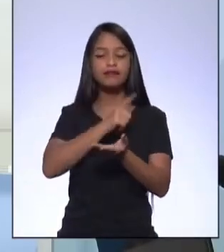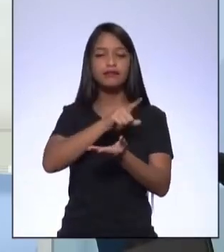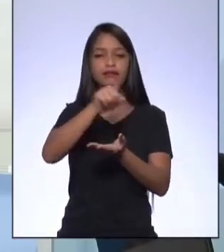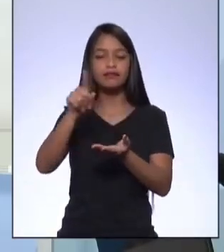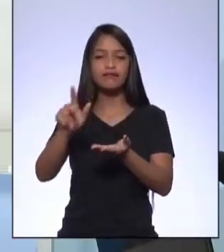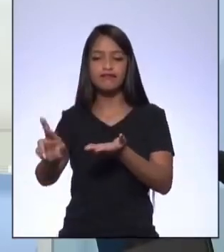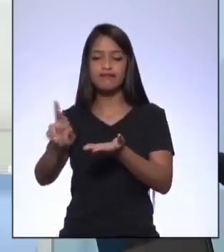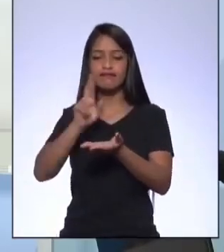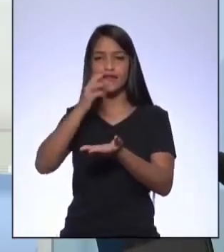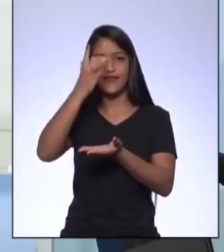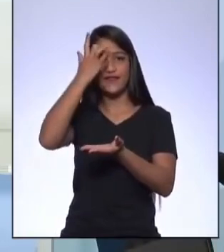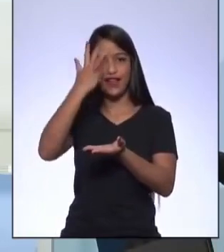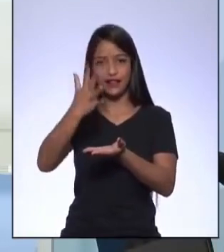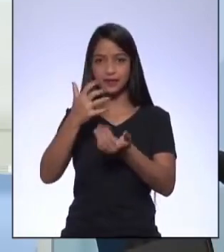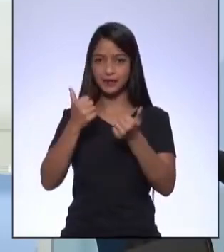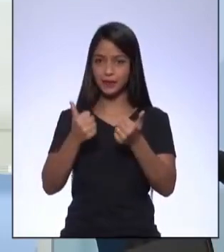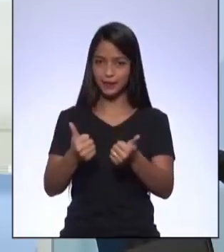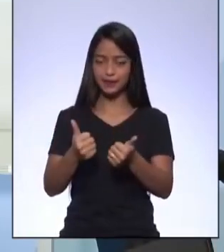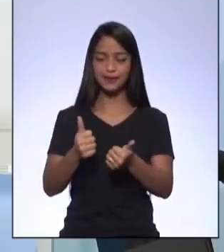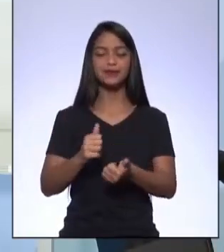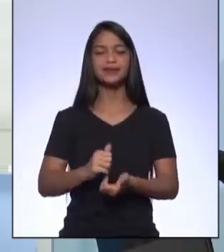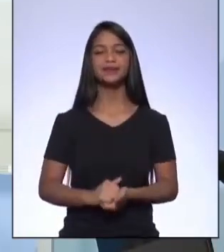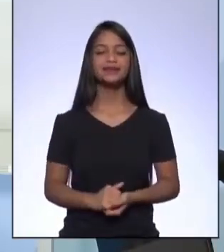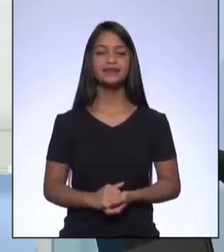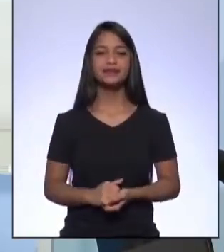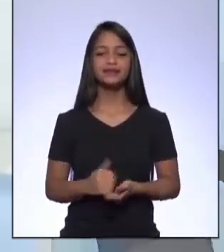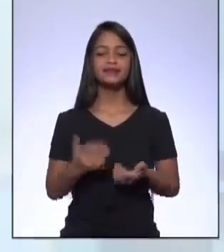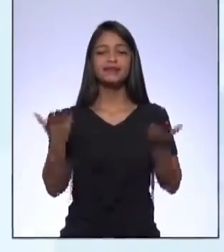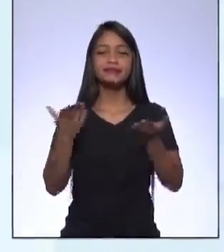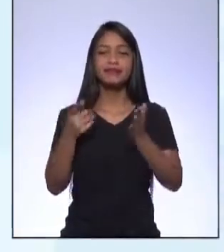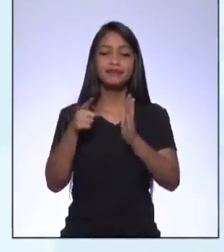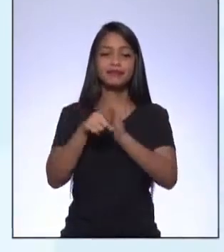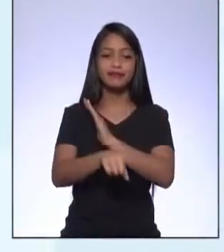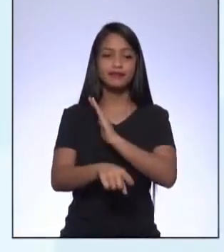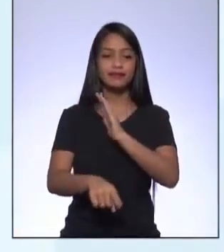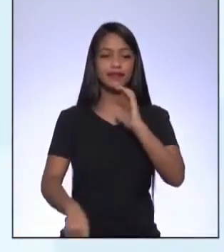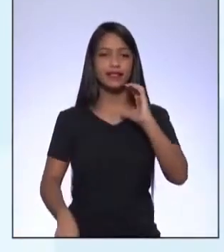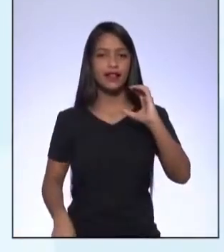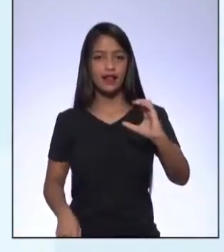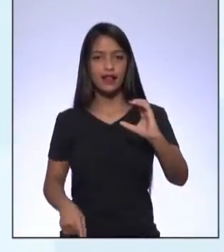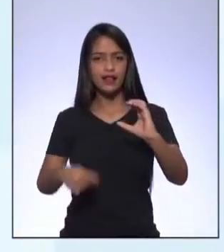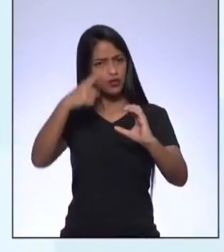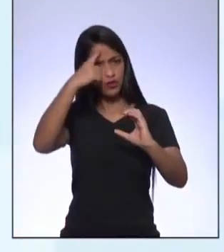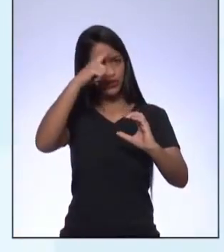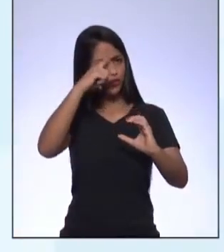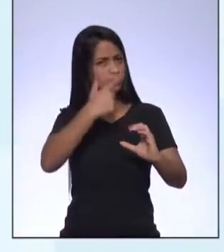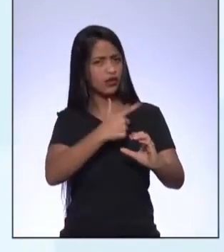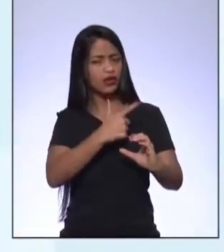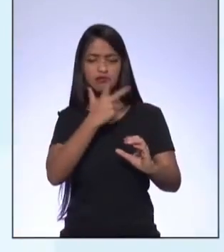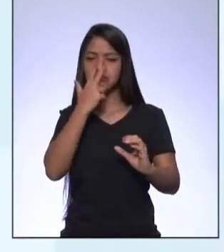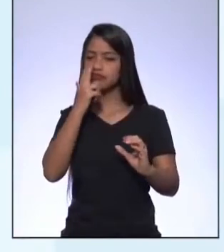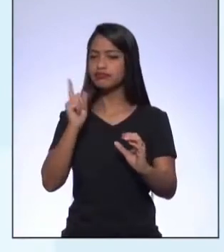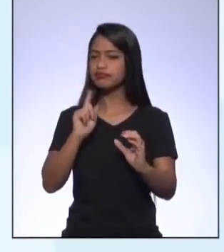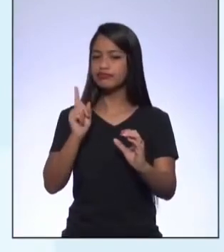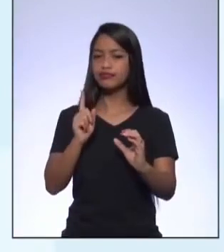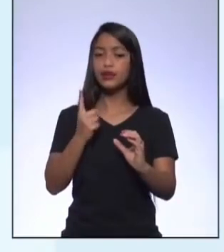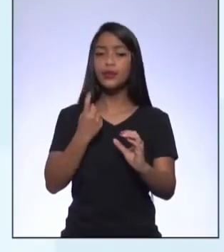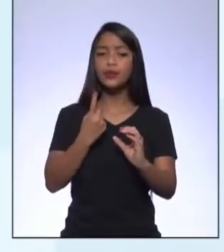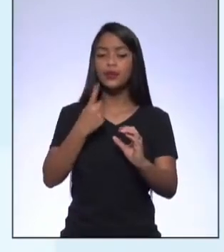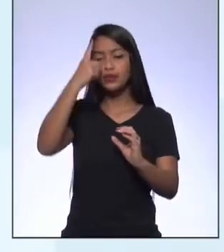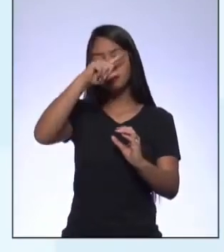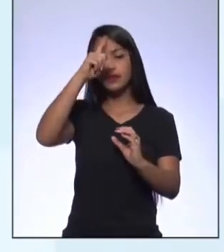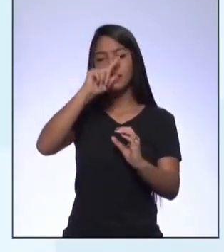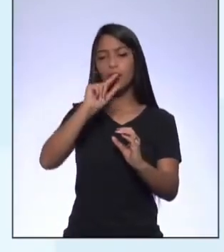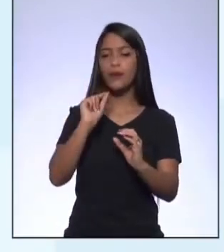as respostas de vocês. Tudo bem? Vamos lá para a pergunta C. Acho que nenhuma dúvida, né, Jonas? Acredito que não. A única dúvida aqui que